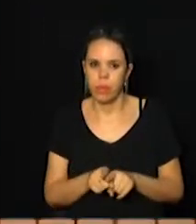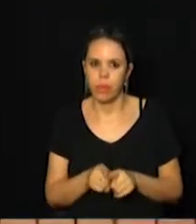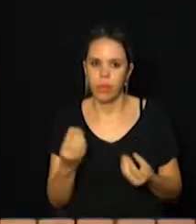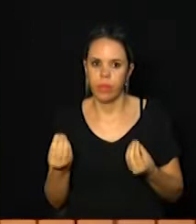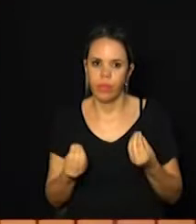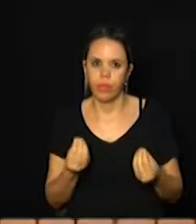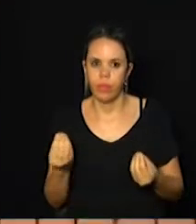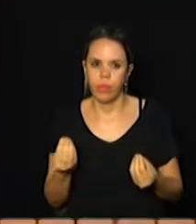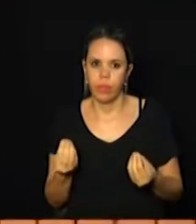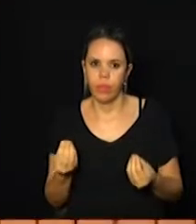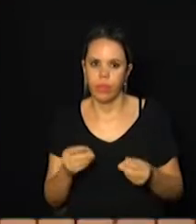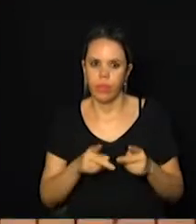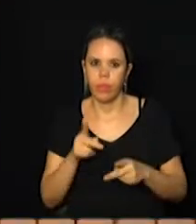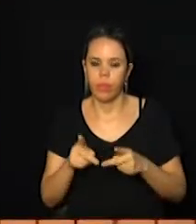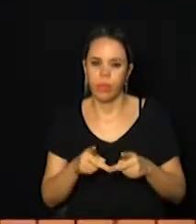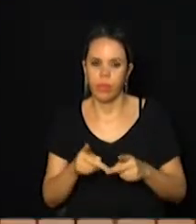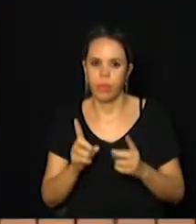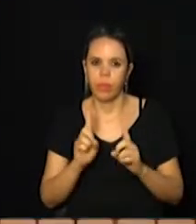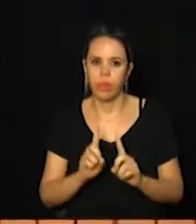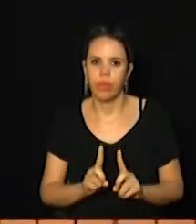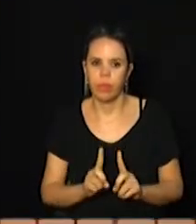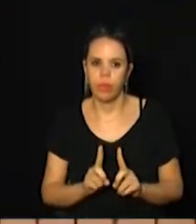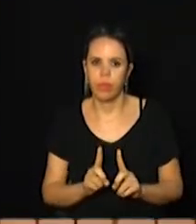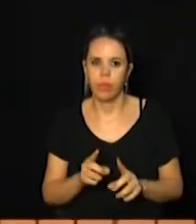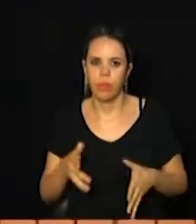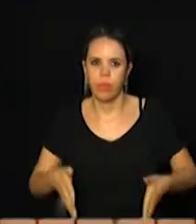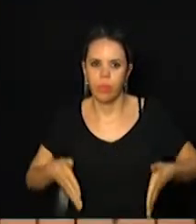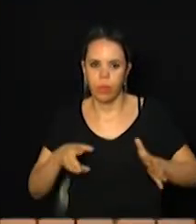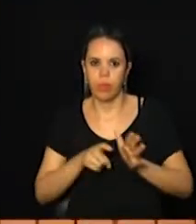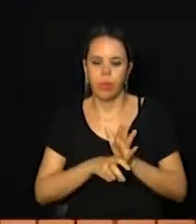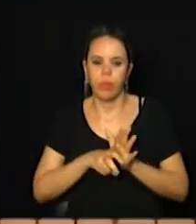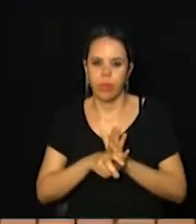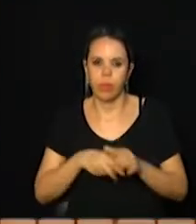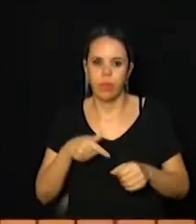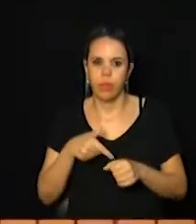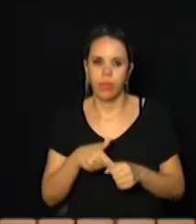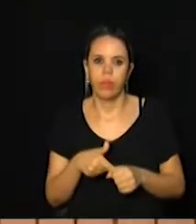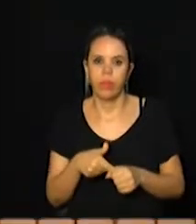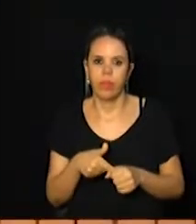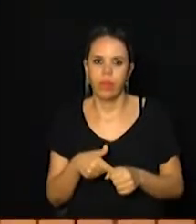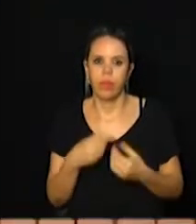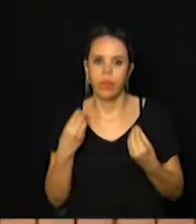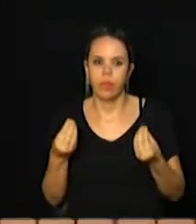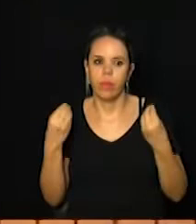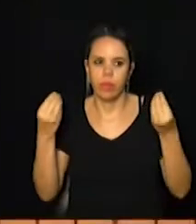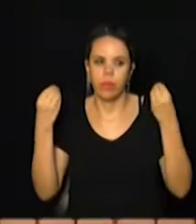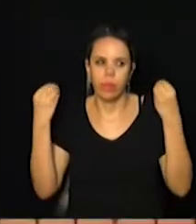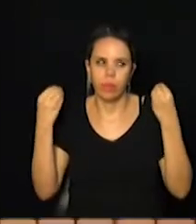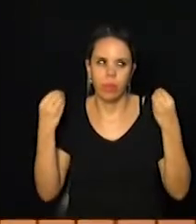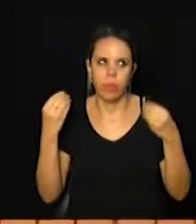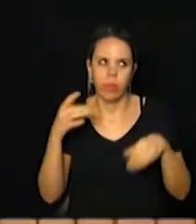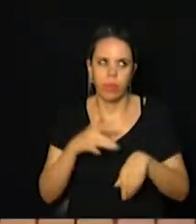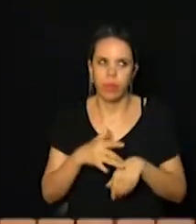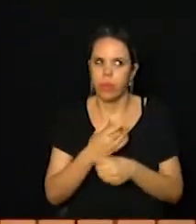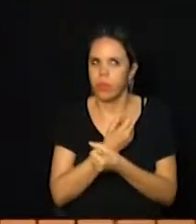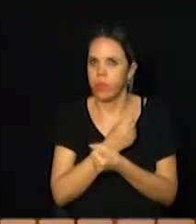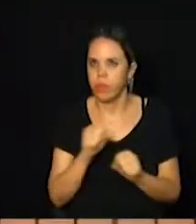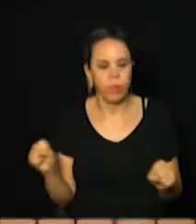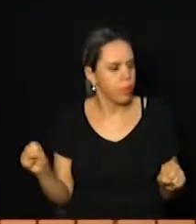como é que os nossos pessoas com deficiências físicas vão abastecer nos o combustível é